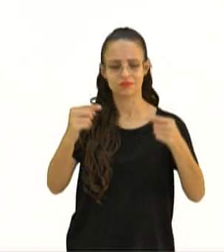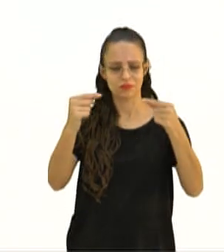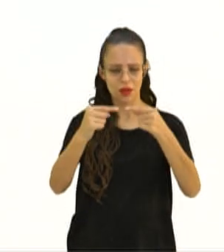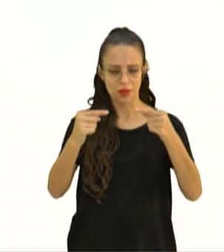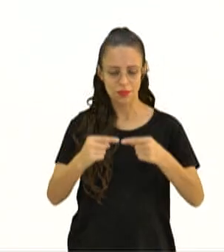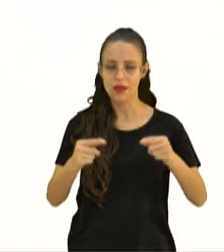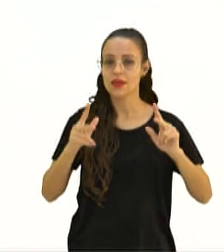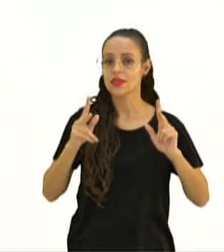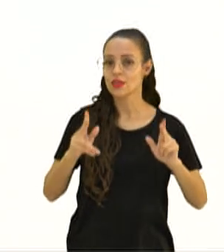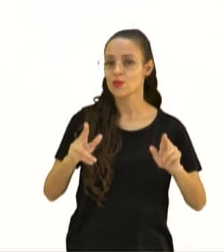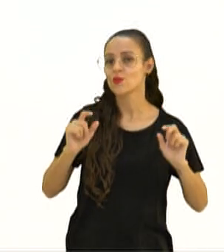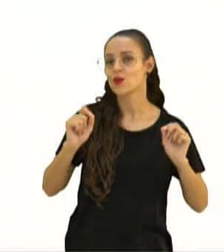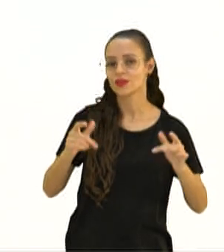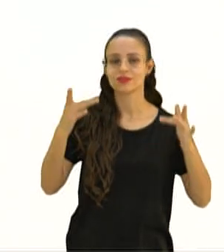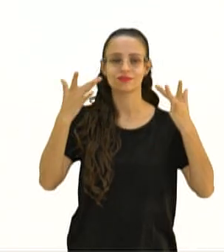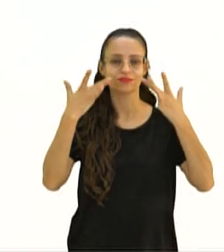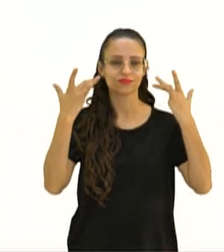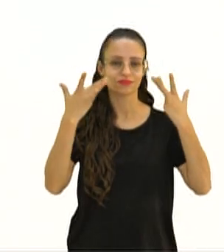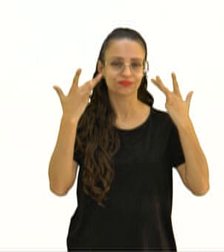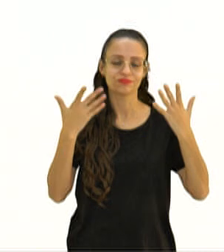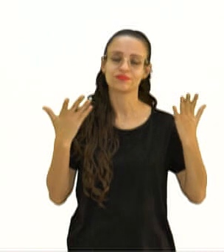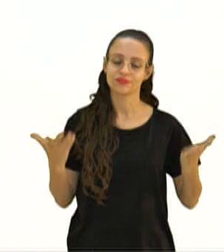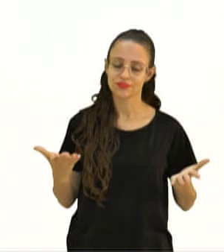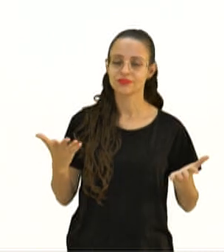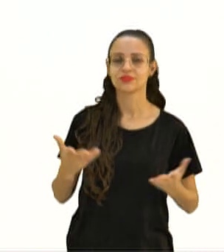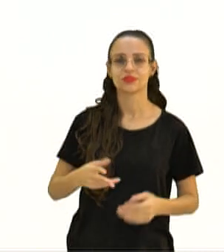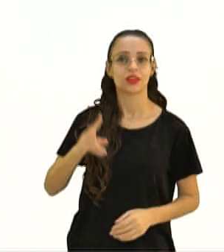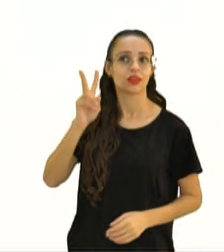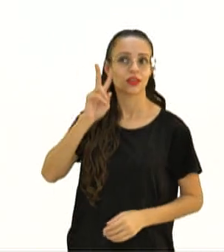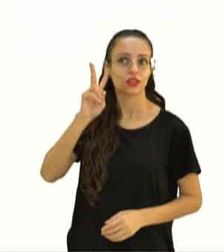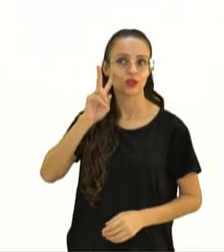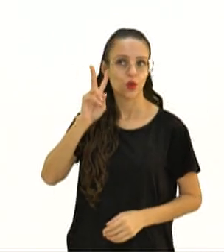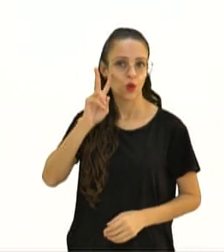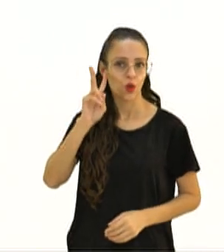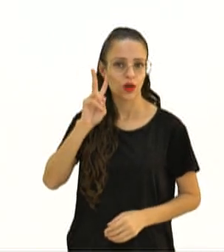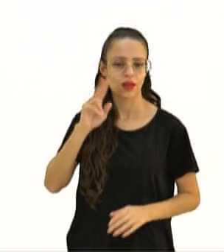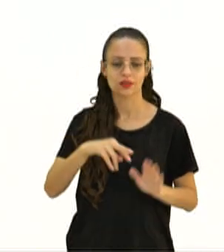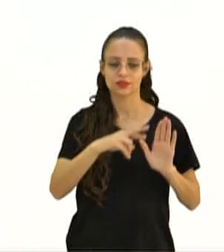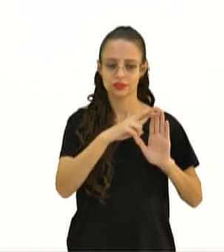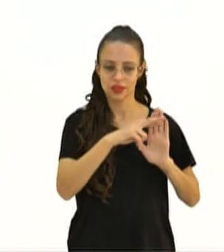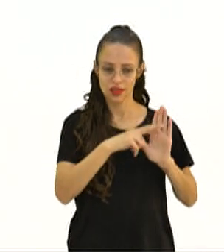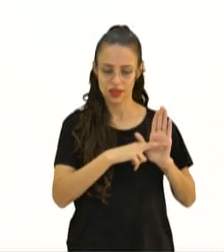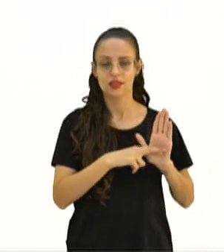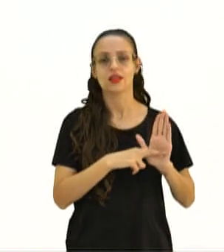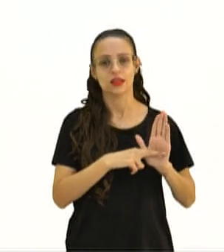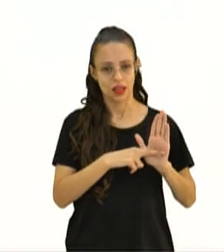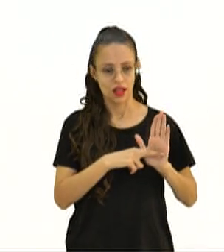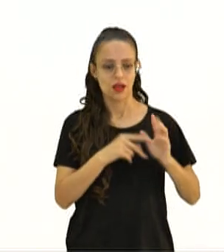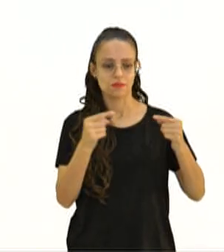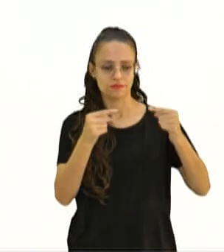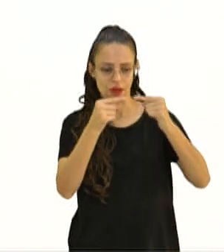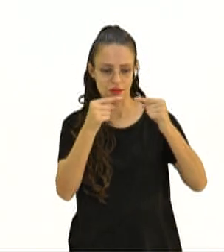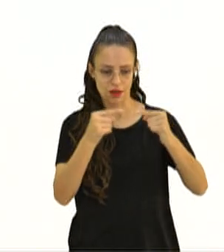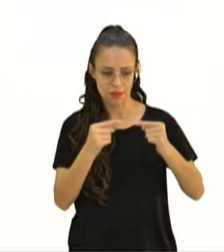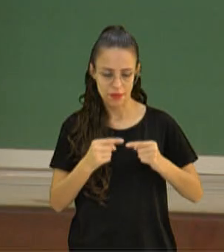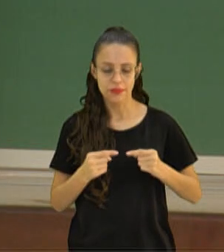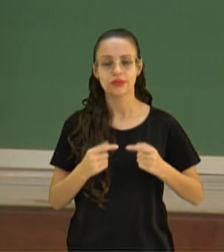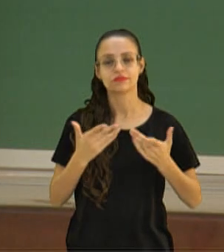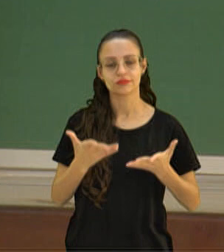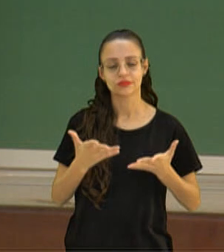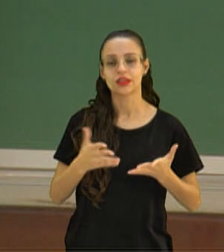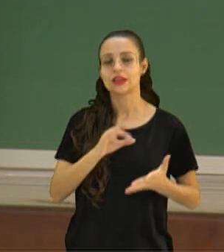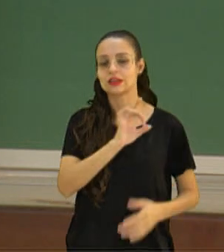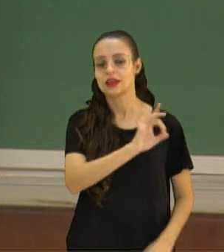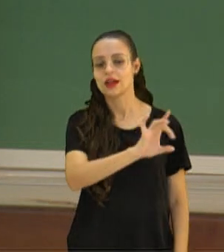como acontece no teatro, né? Então cria-se um enredo, cria-se um sistema, cria regras e em cima dessas regras, em cima dessa situação,